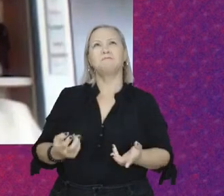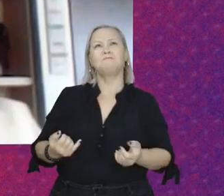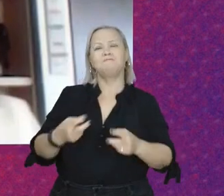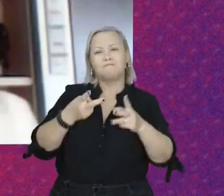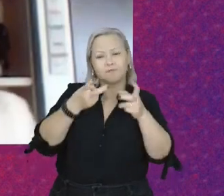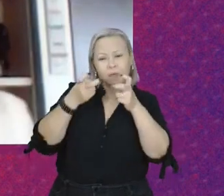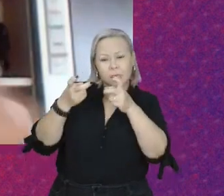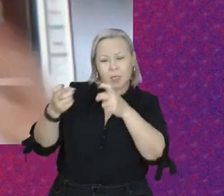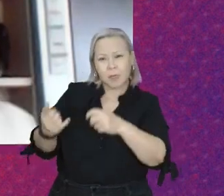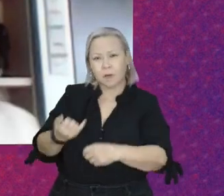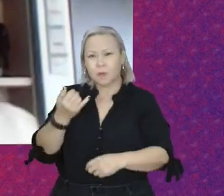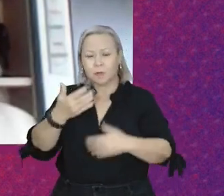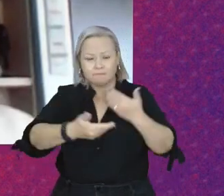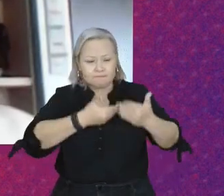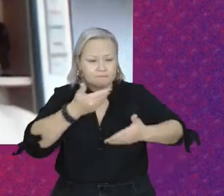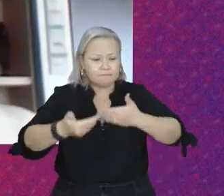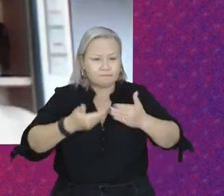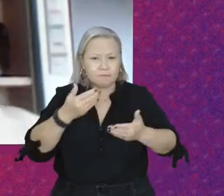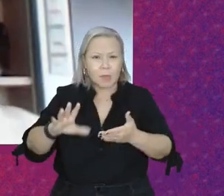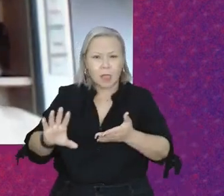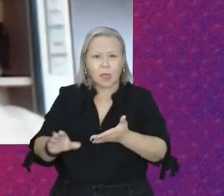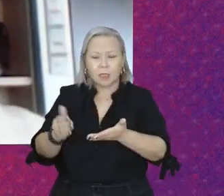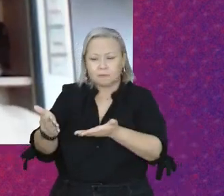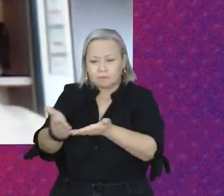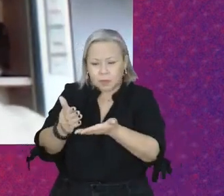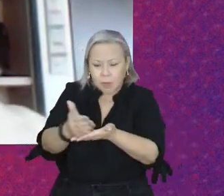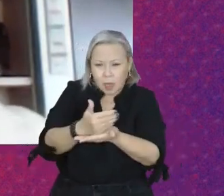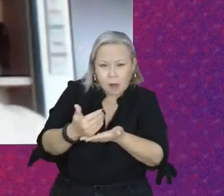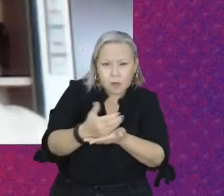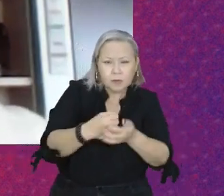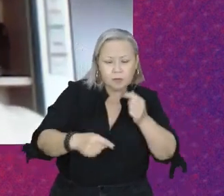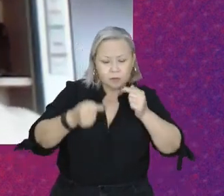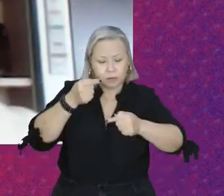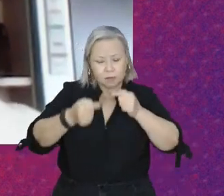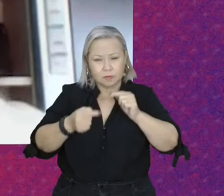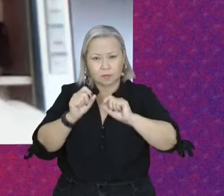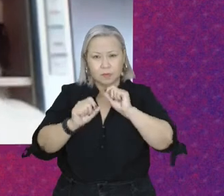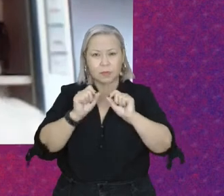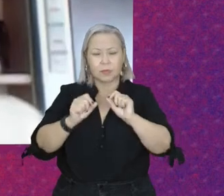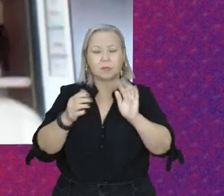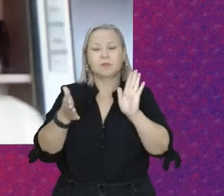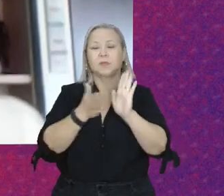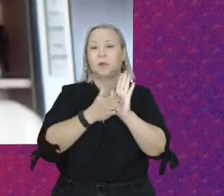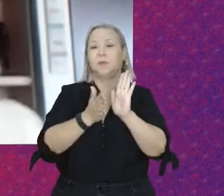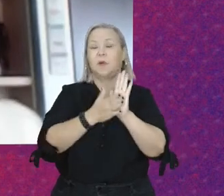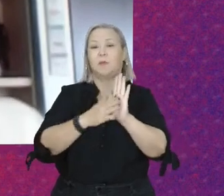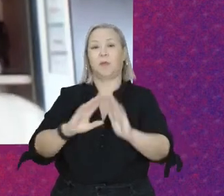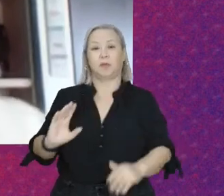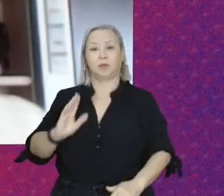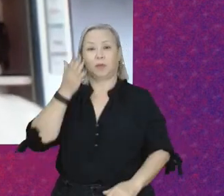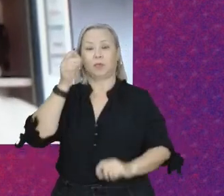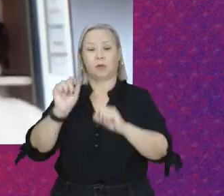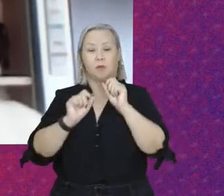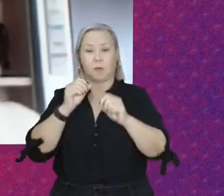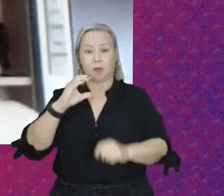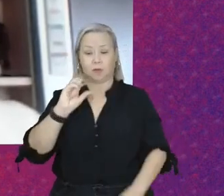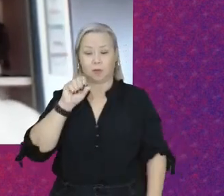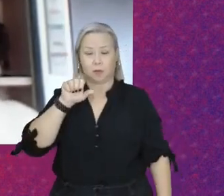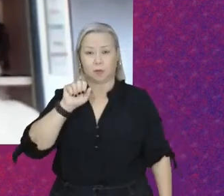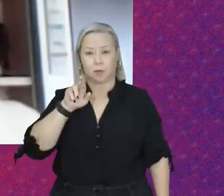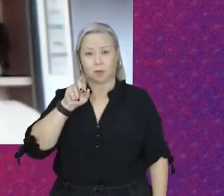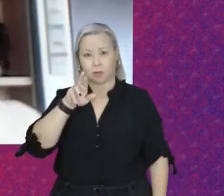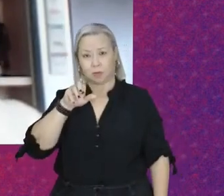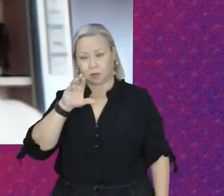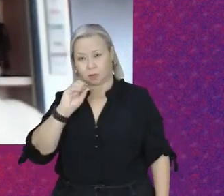articular. Então, o acúmulo dessas discussões trouxe uma proposta de uma resolução para o Consórcio Nordeste,